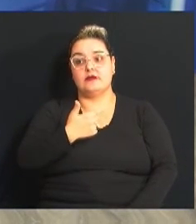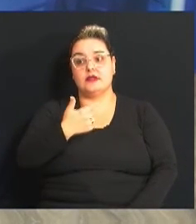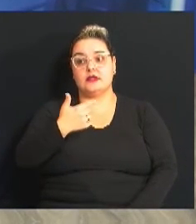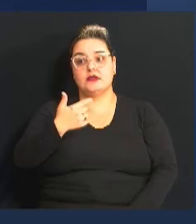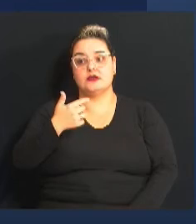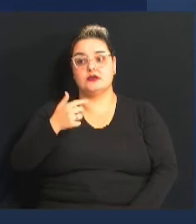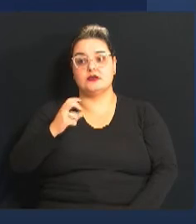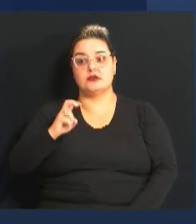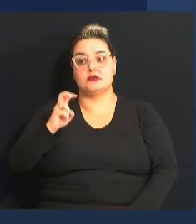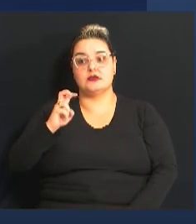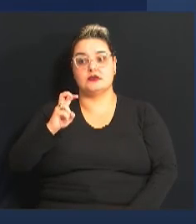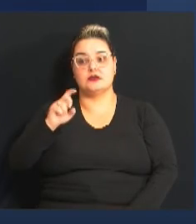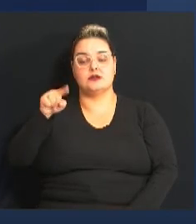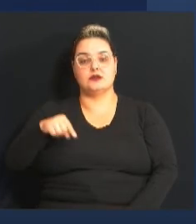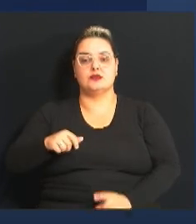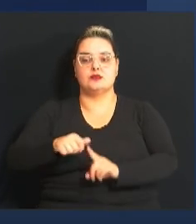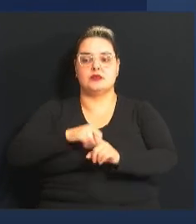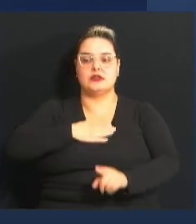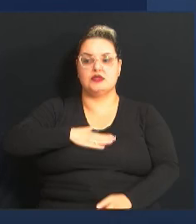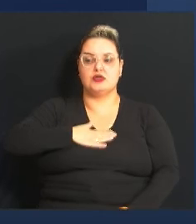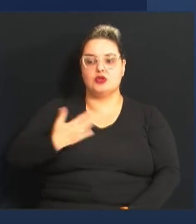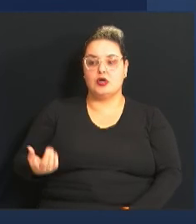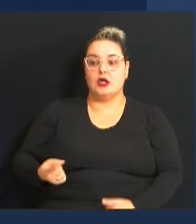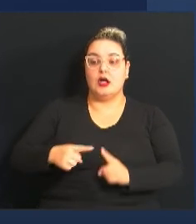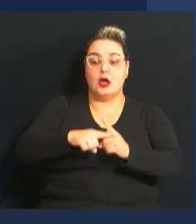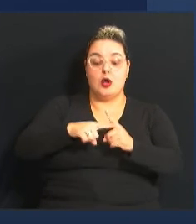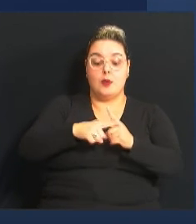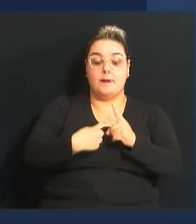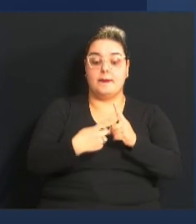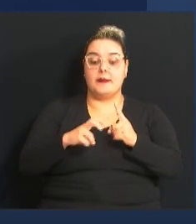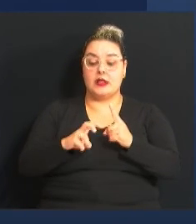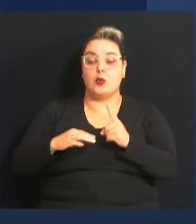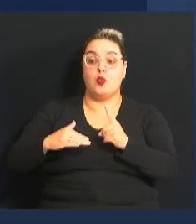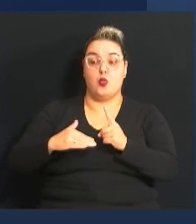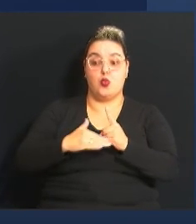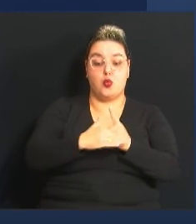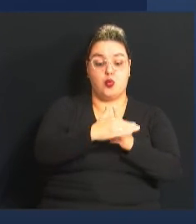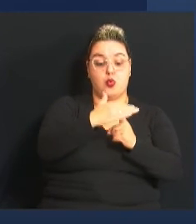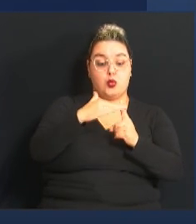do dia, essa temperatura vai subindo e olha só, hein, podendo chegar aos